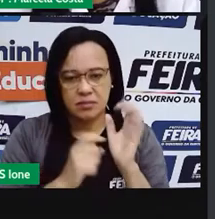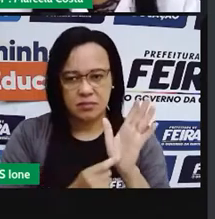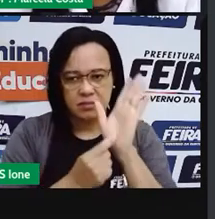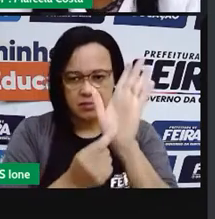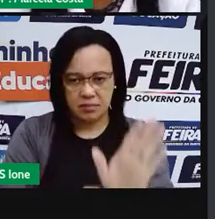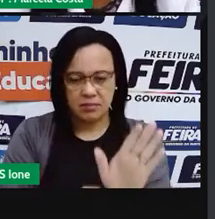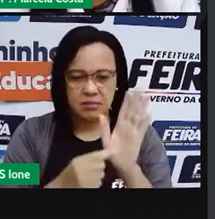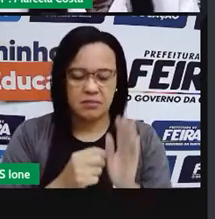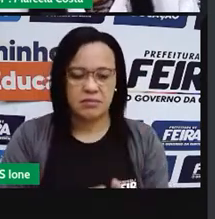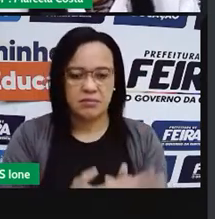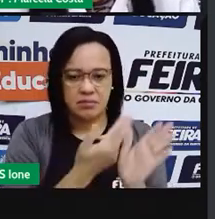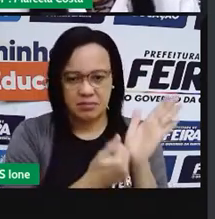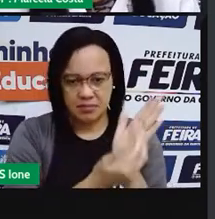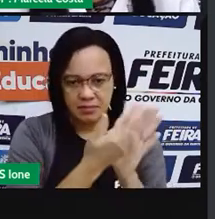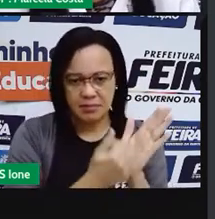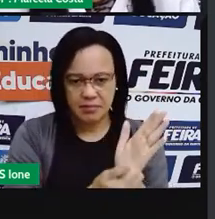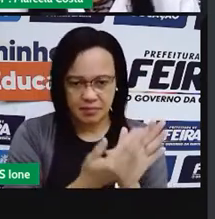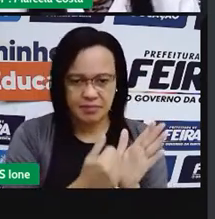vocês